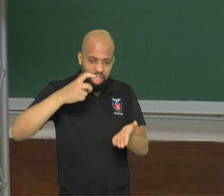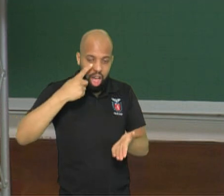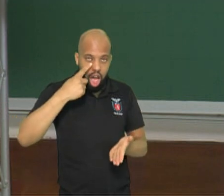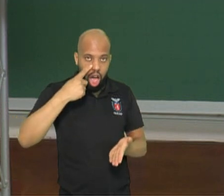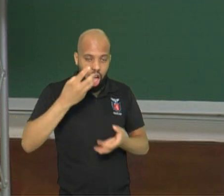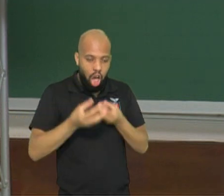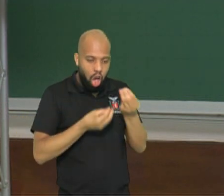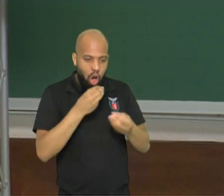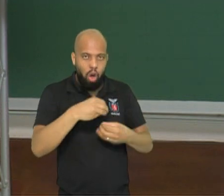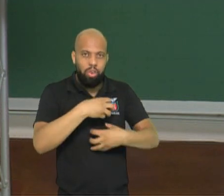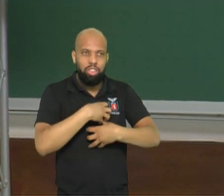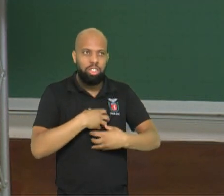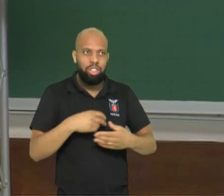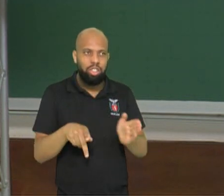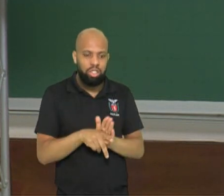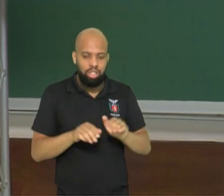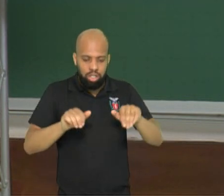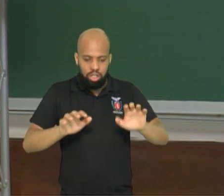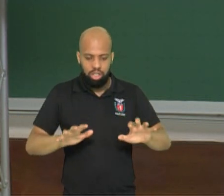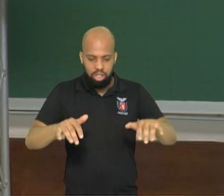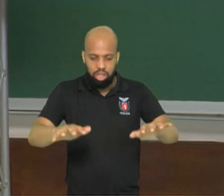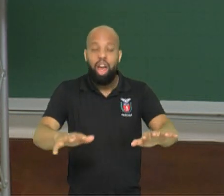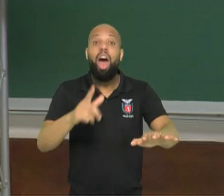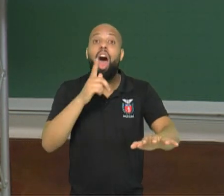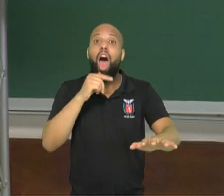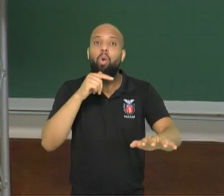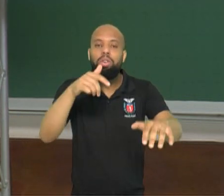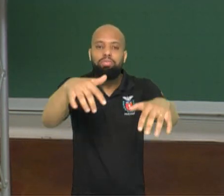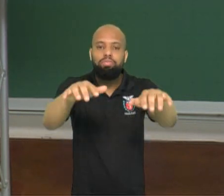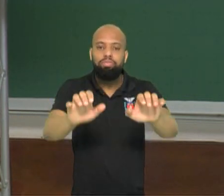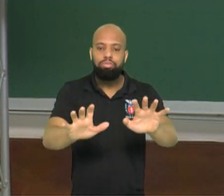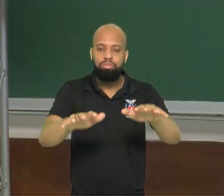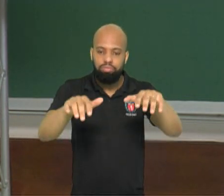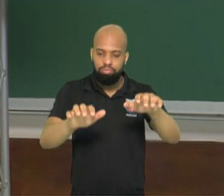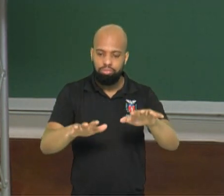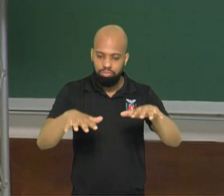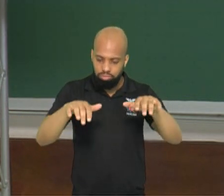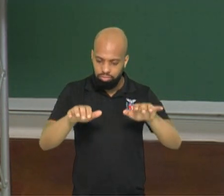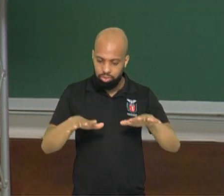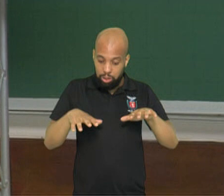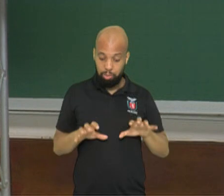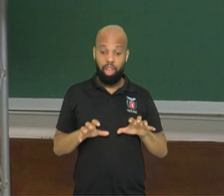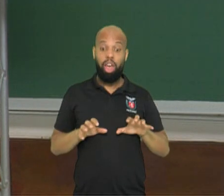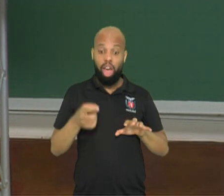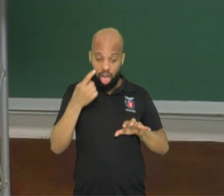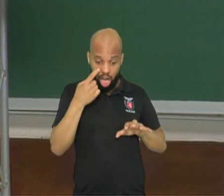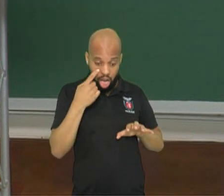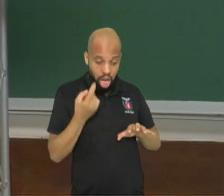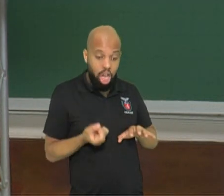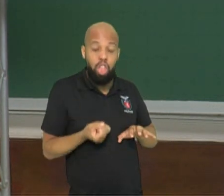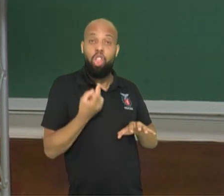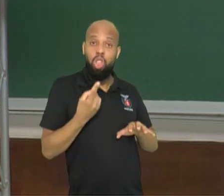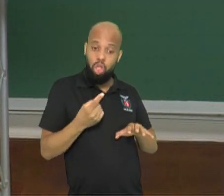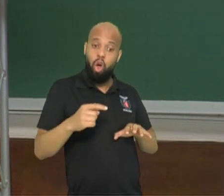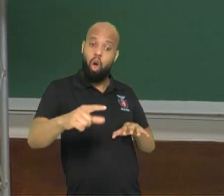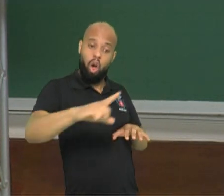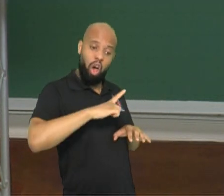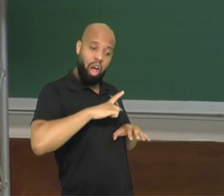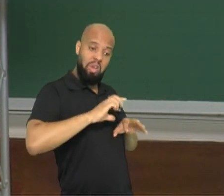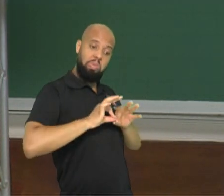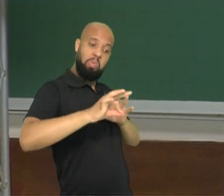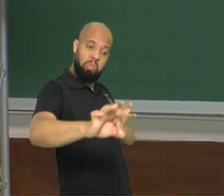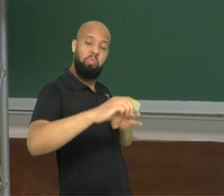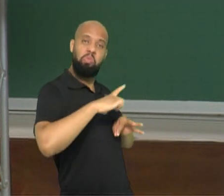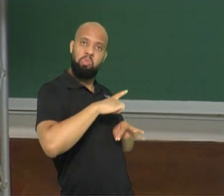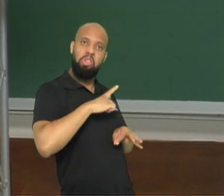as marcas na areia onde a água durante a noite atingiu. Tá? Então, fica bem fácil de entender isso. E depois ela